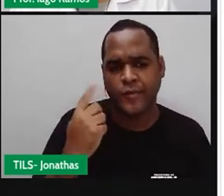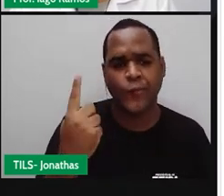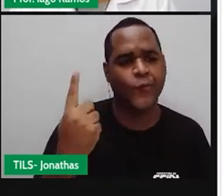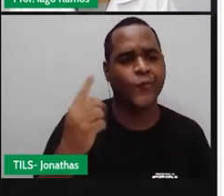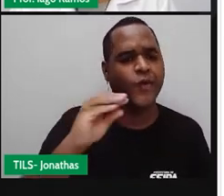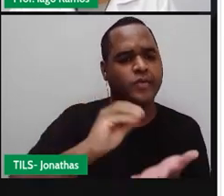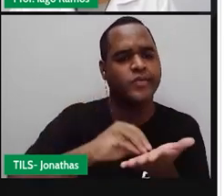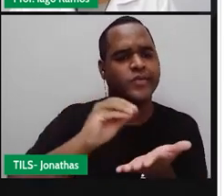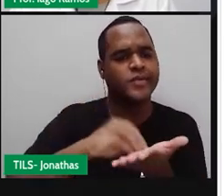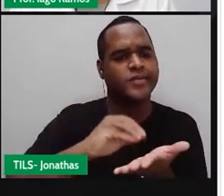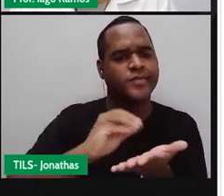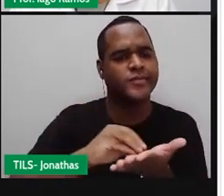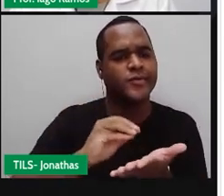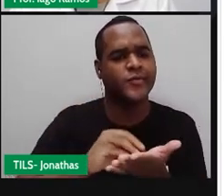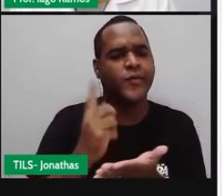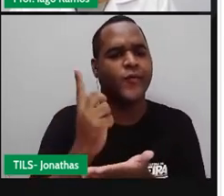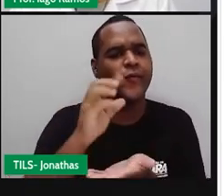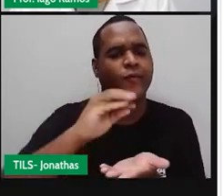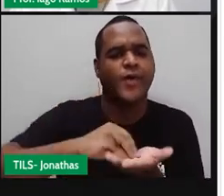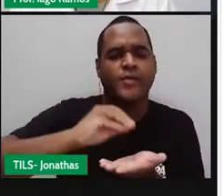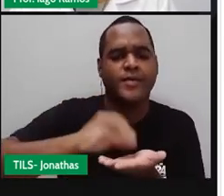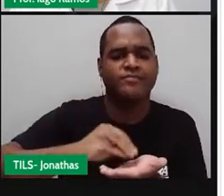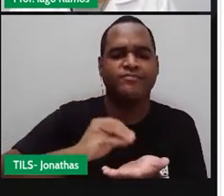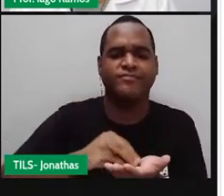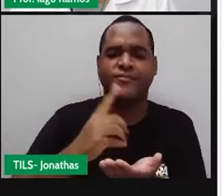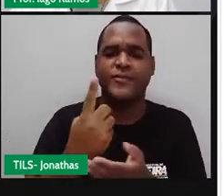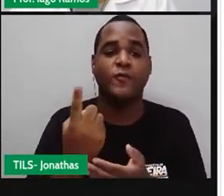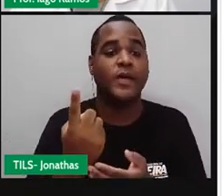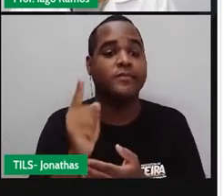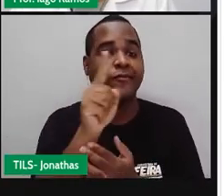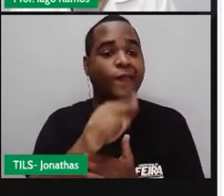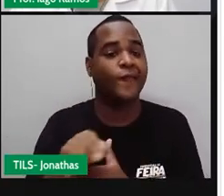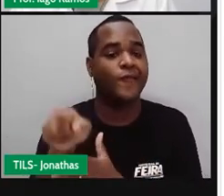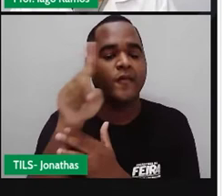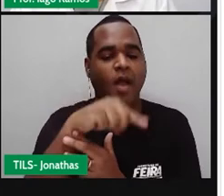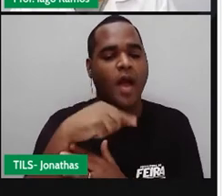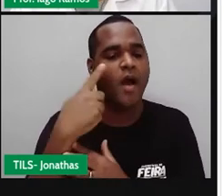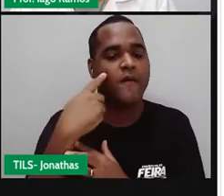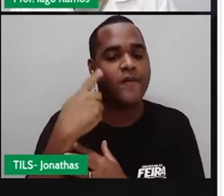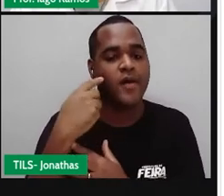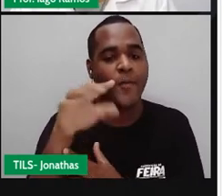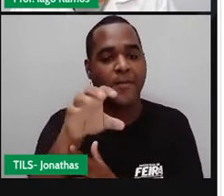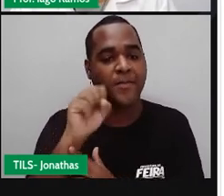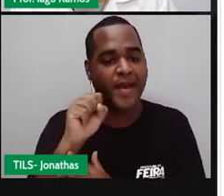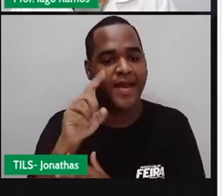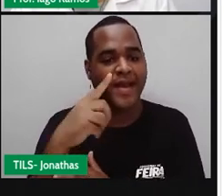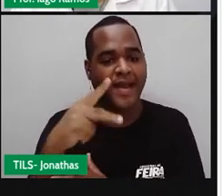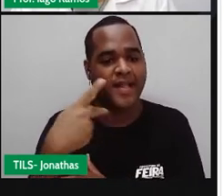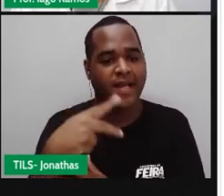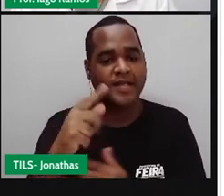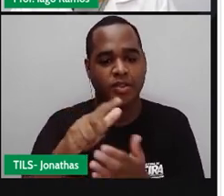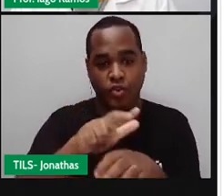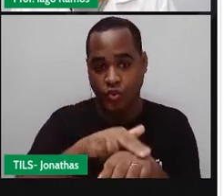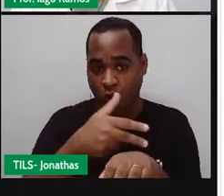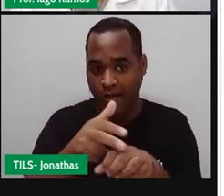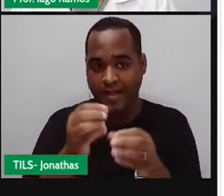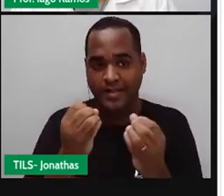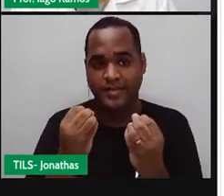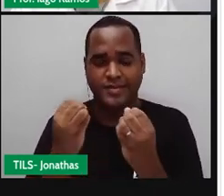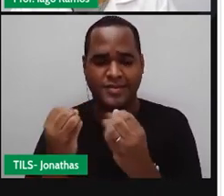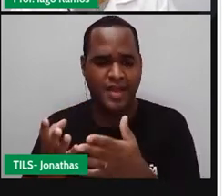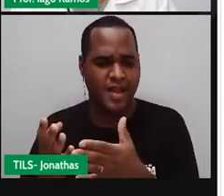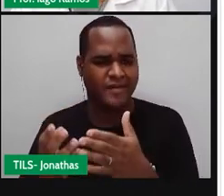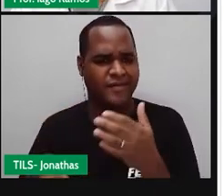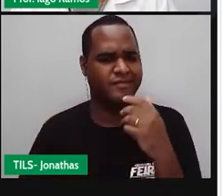sobrou uma e olha só sobrou uma se eu pegar essa barra de chocolate e der para